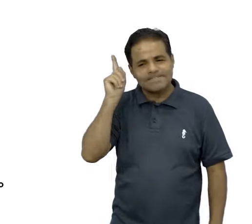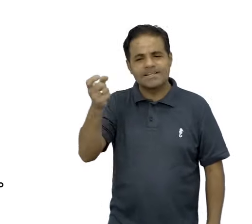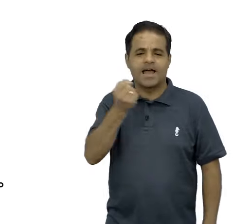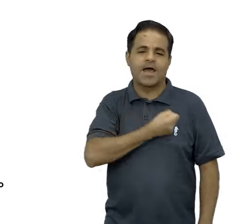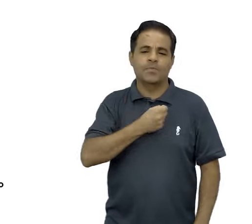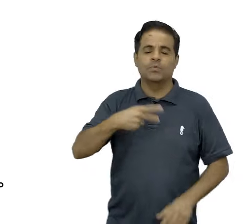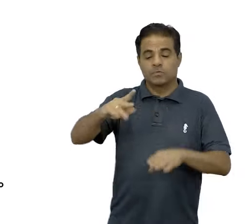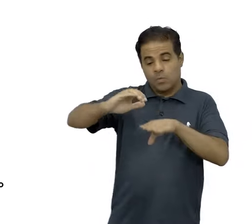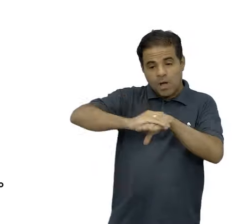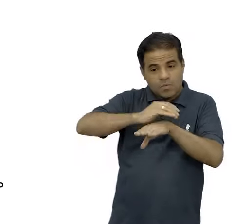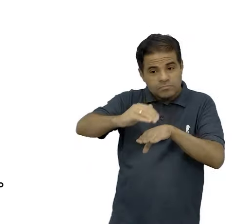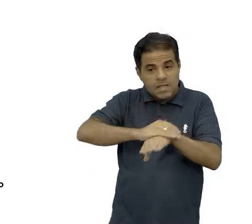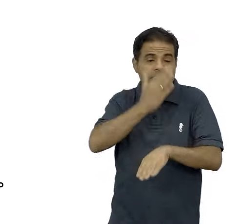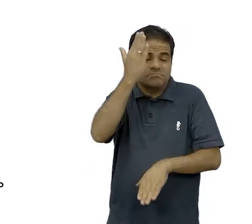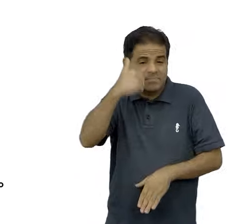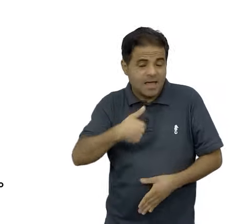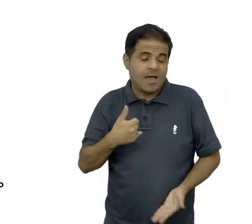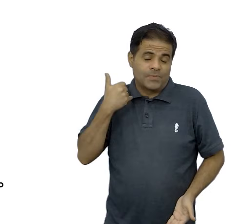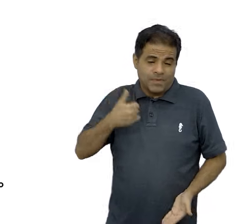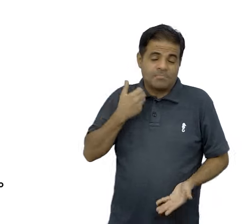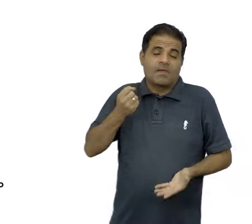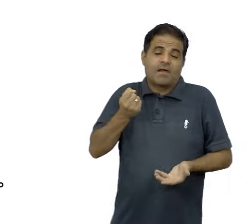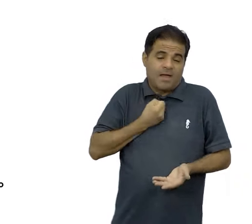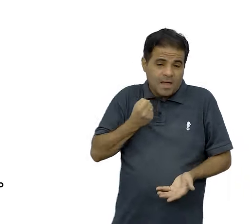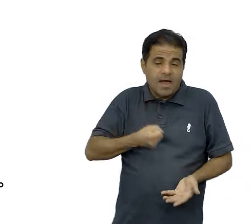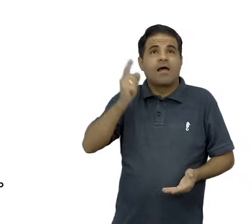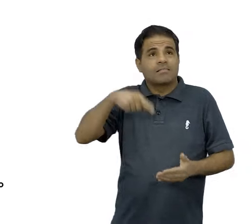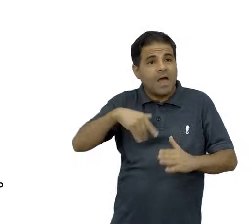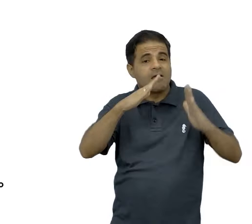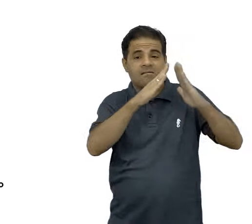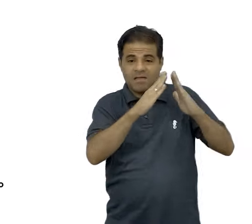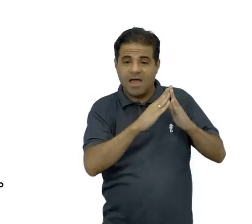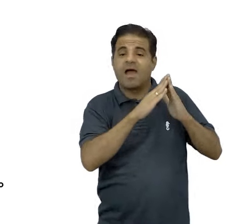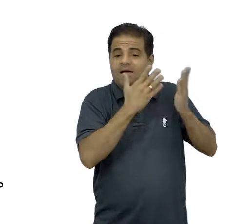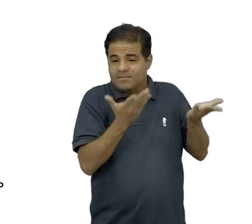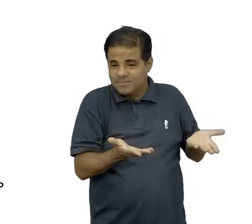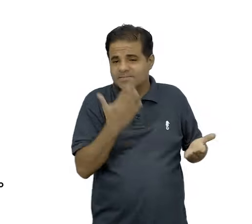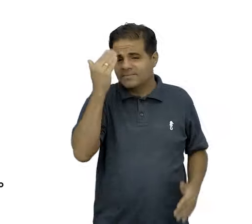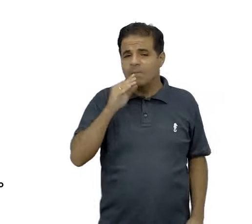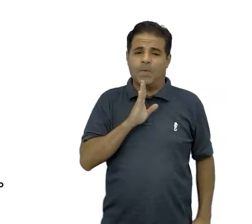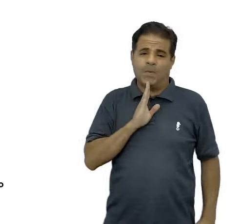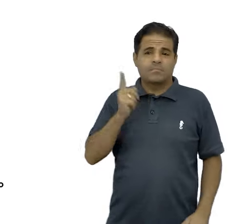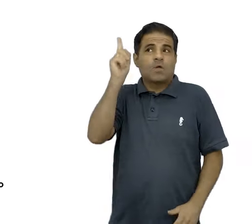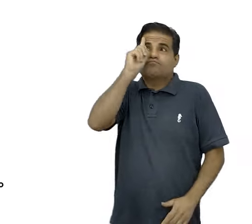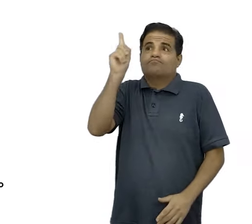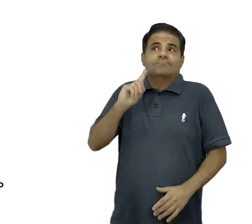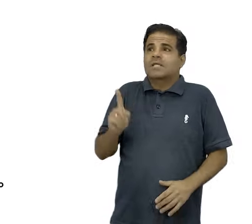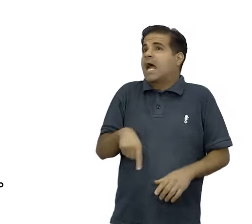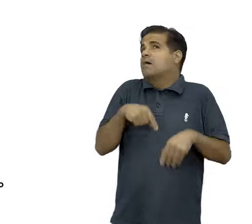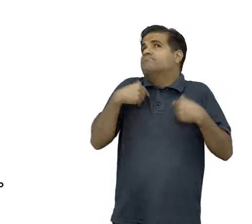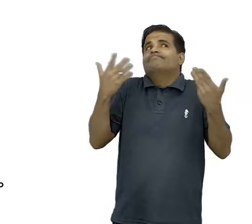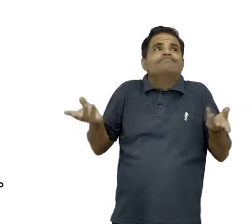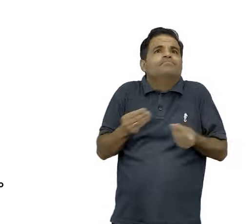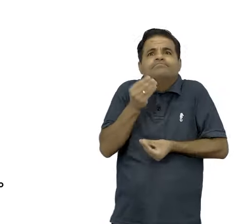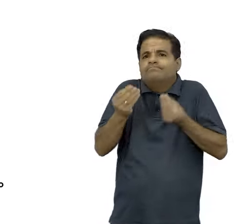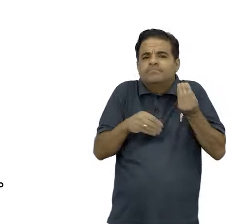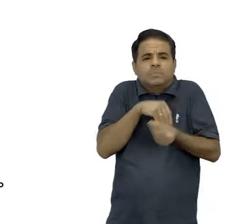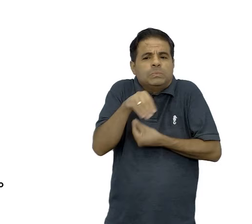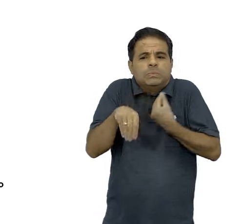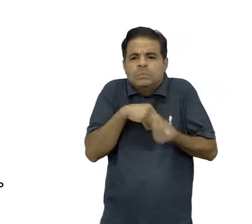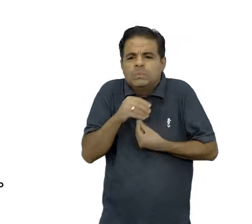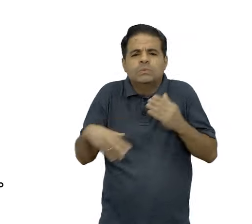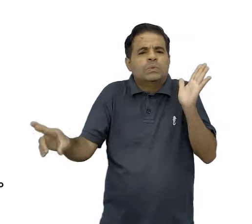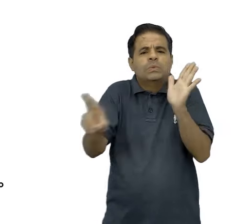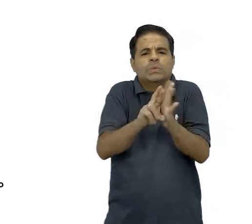número do seu calçado, o número da idade, o número da casa, né? Mas elas ainda não sabem mensurar o que de fato